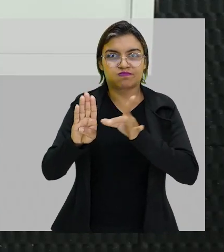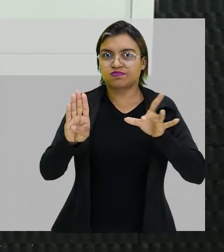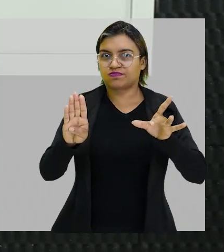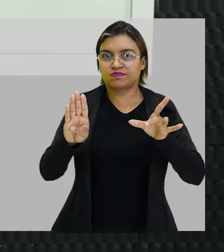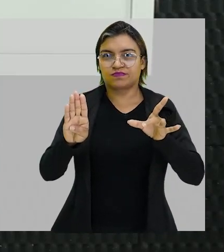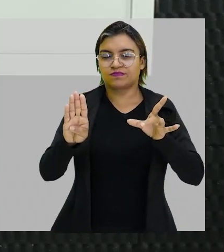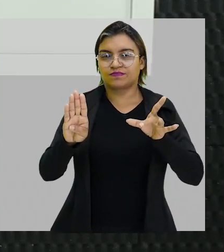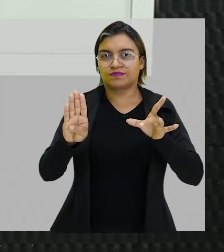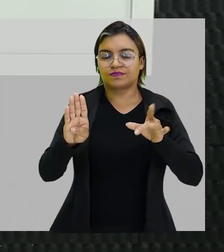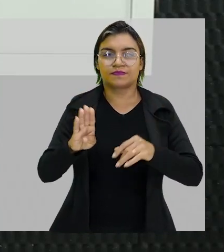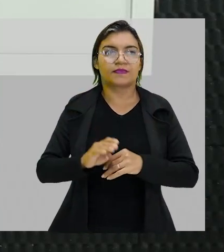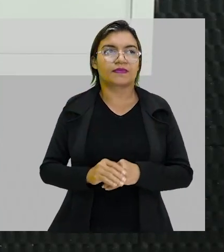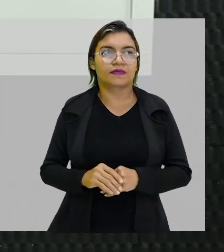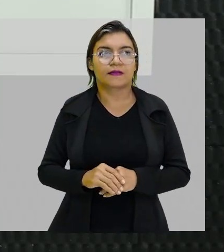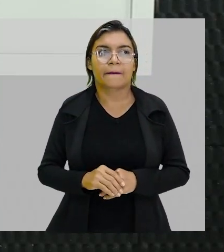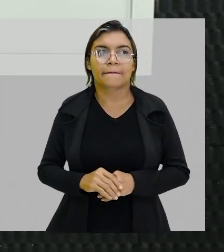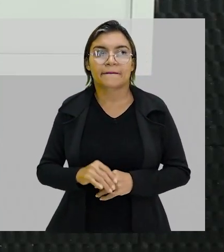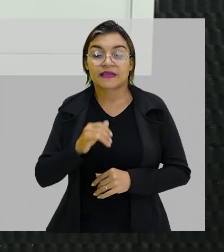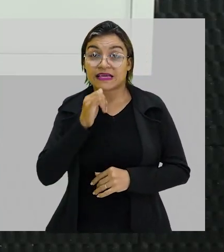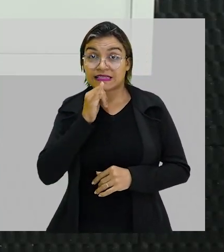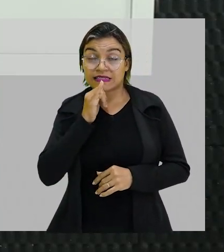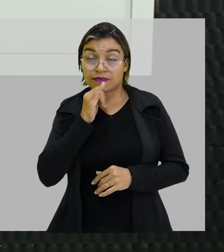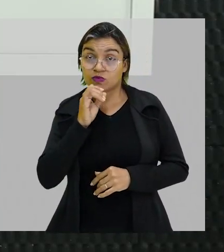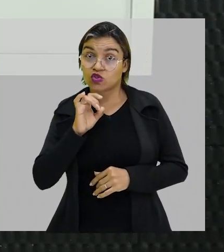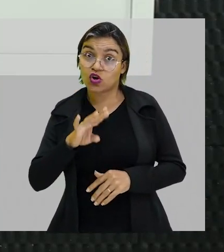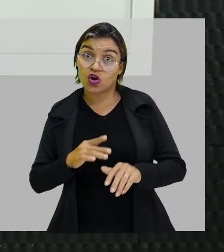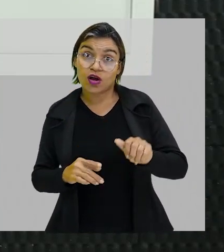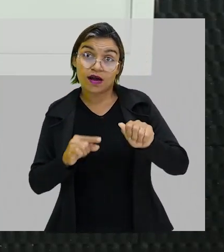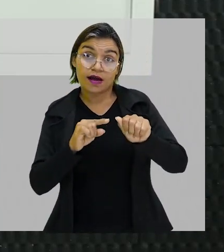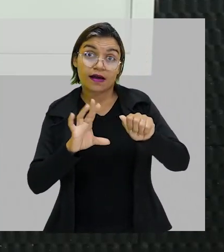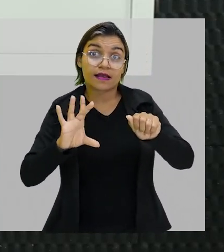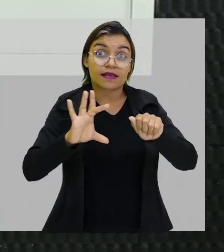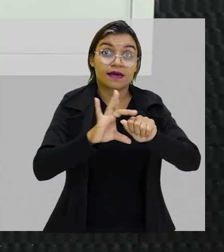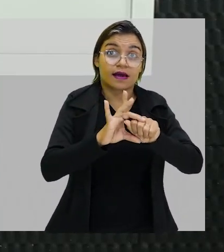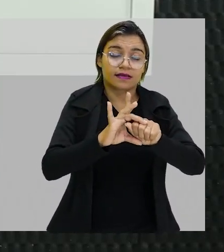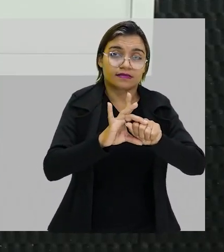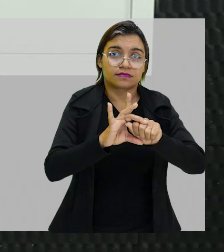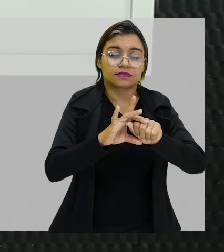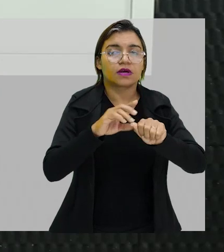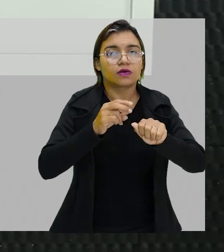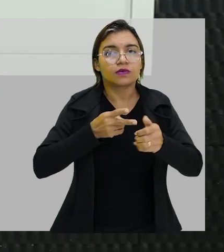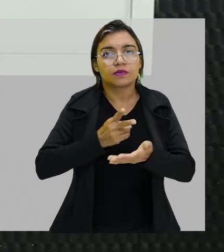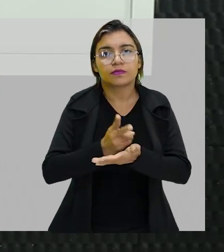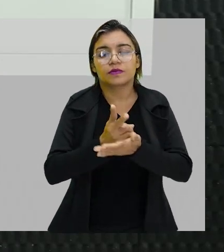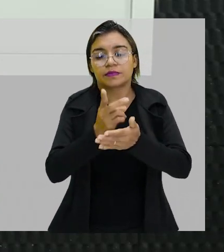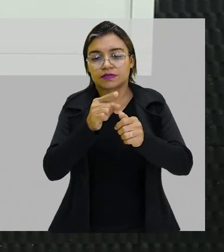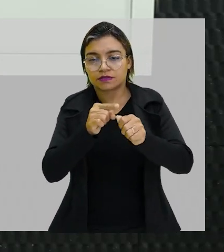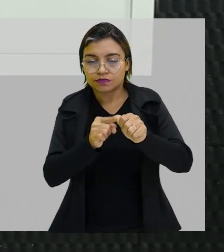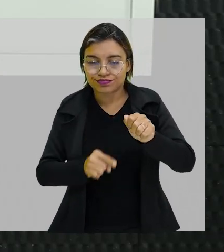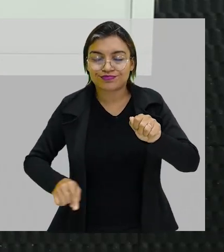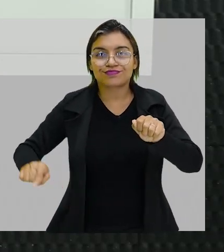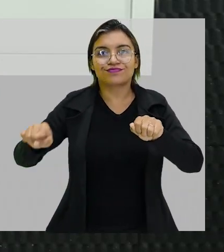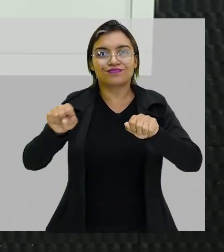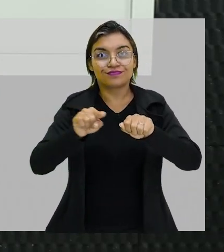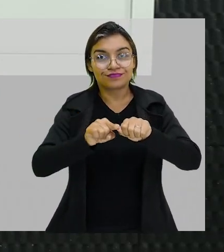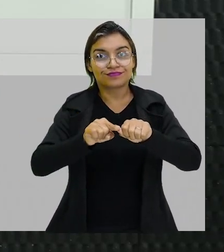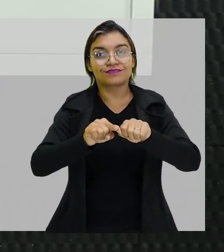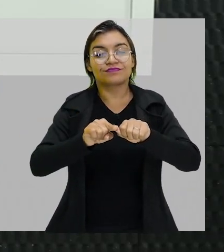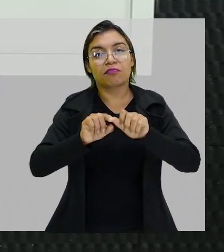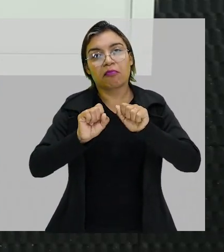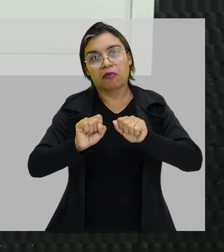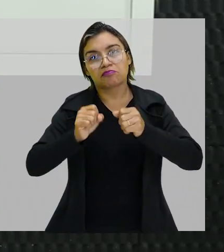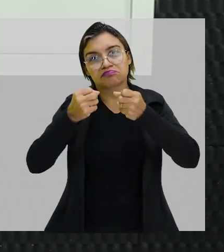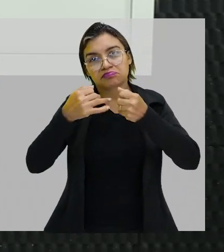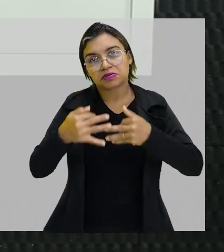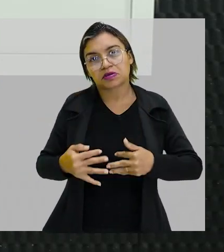certo? Ou seja, ele está ligado só em A, não está ligado em B. Então ele vai permanecer no sentido anti-horário. Então eu posso dizer o